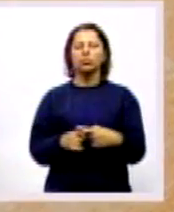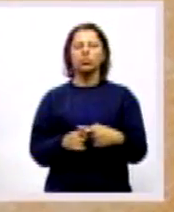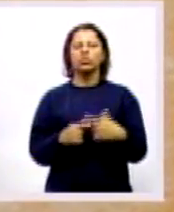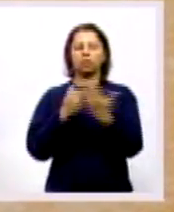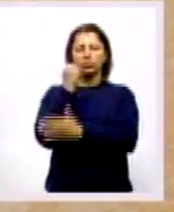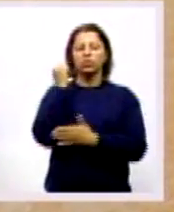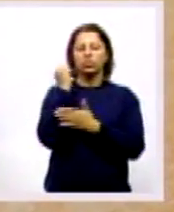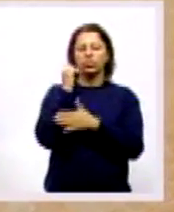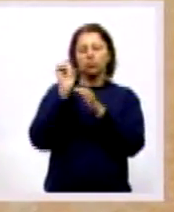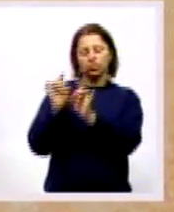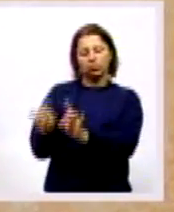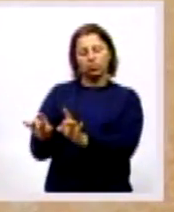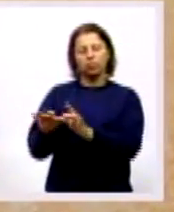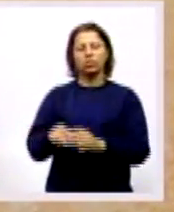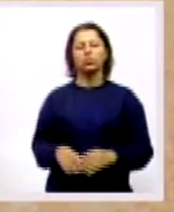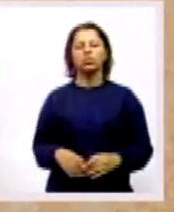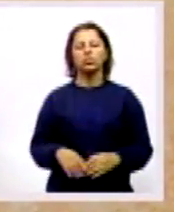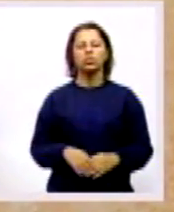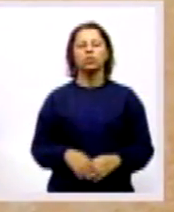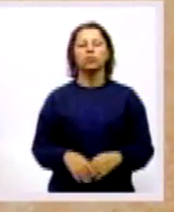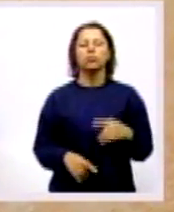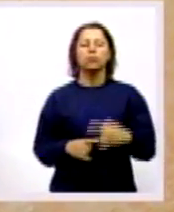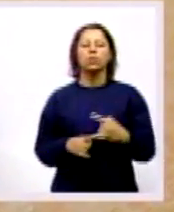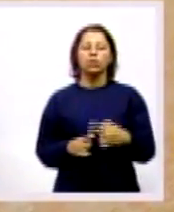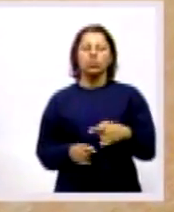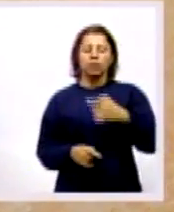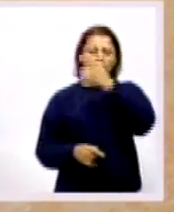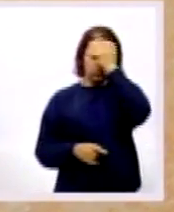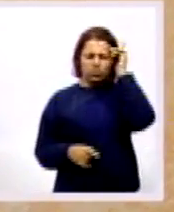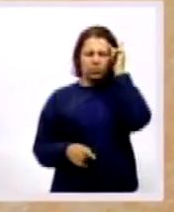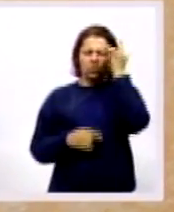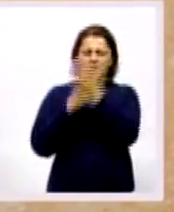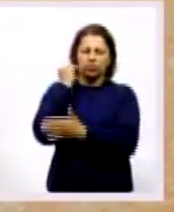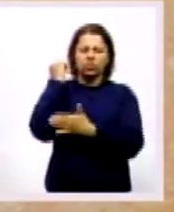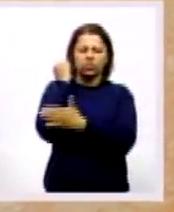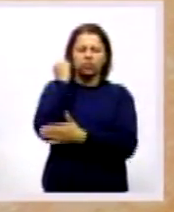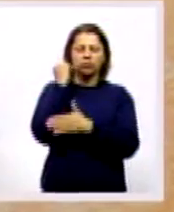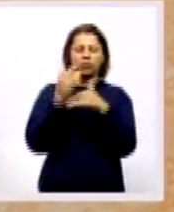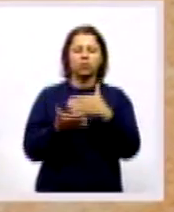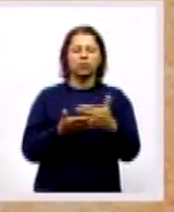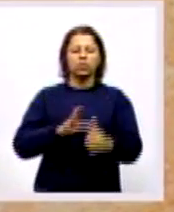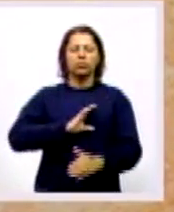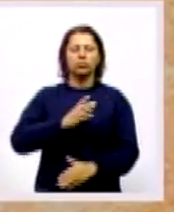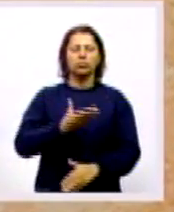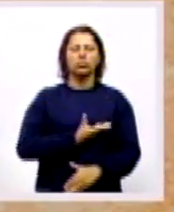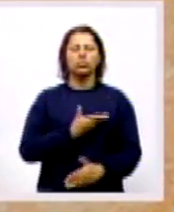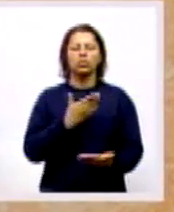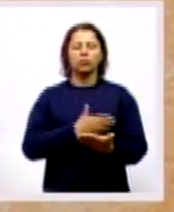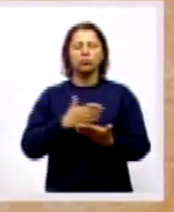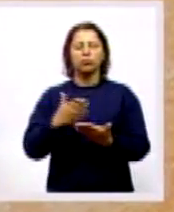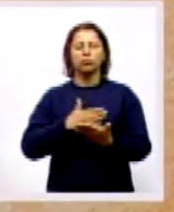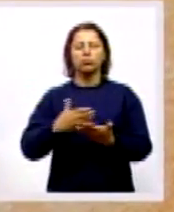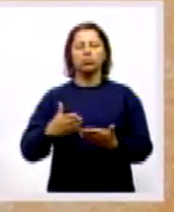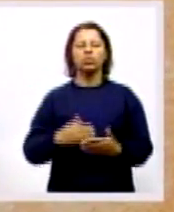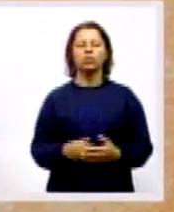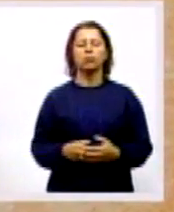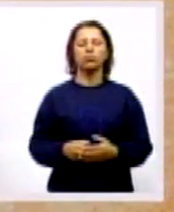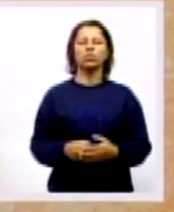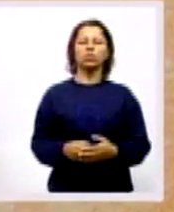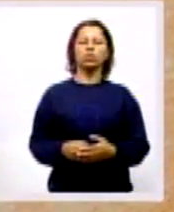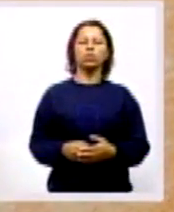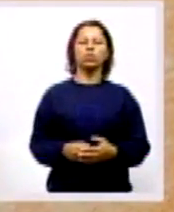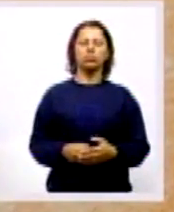deixa de ser. O invejoso que mergulha no mistério da conversão, ele vai começar